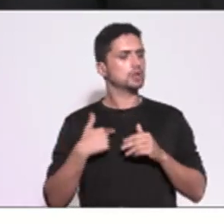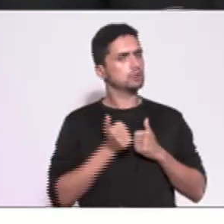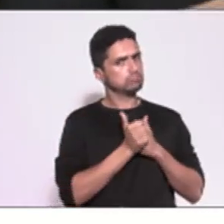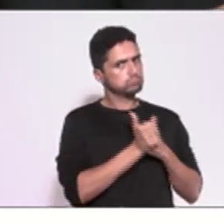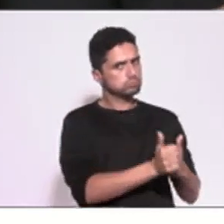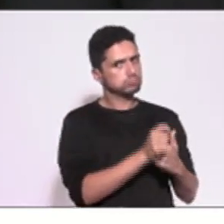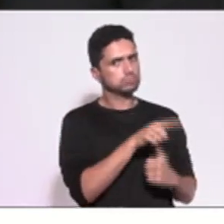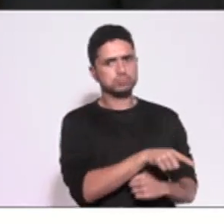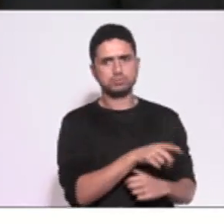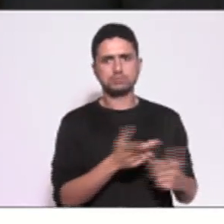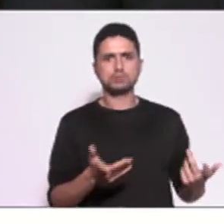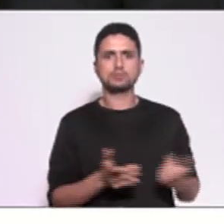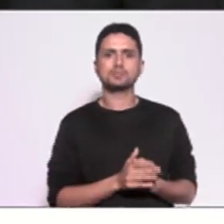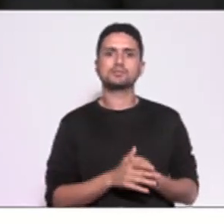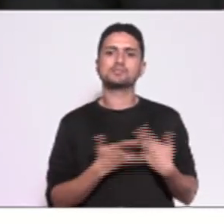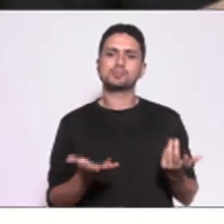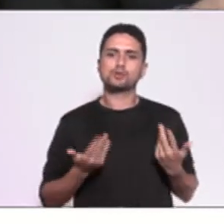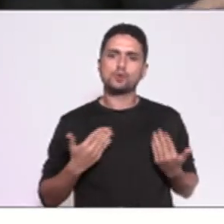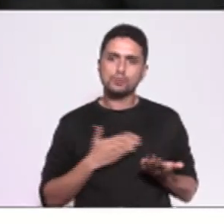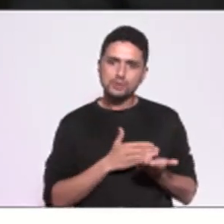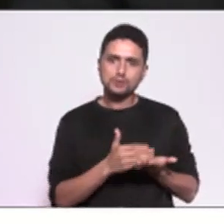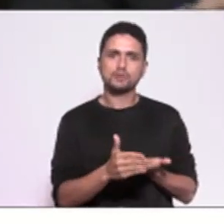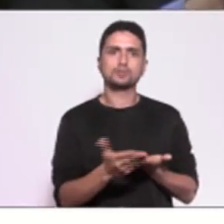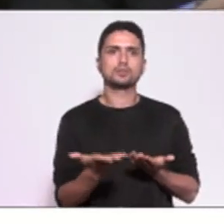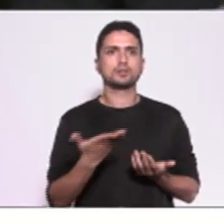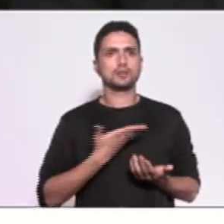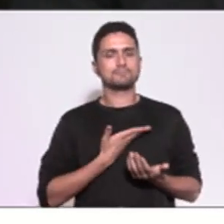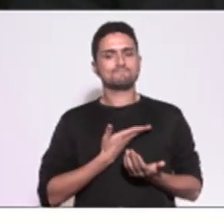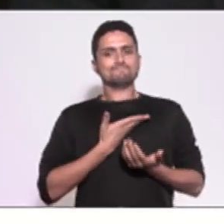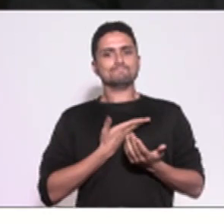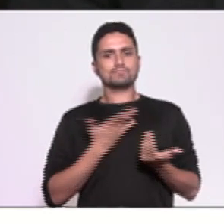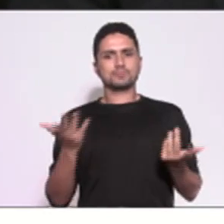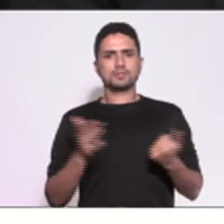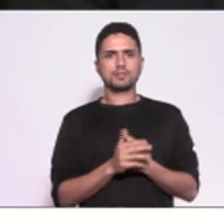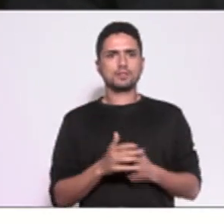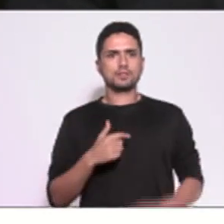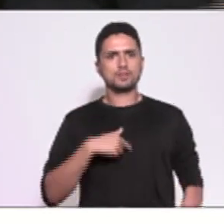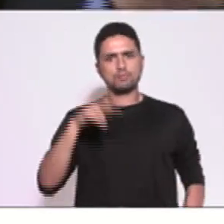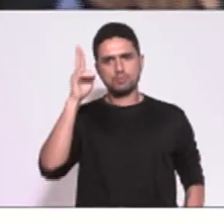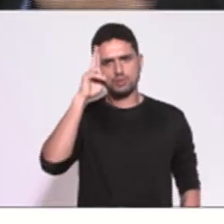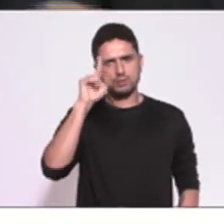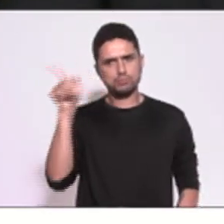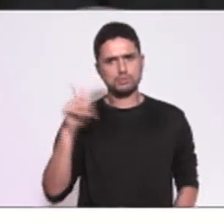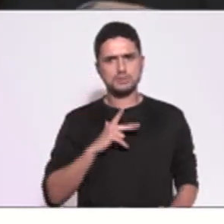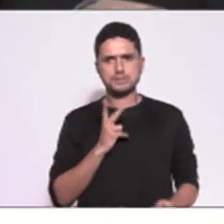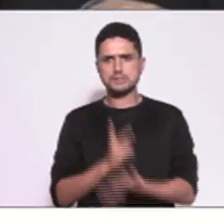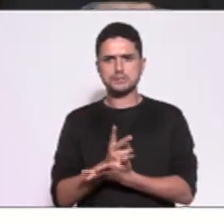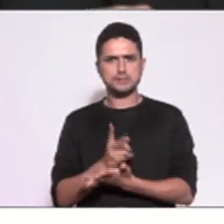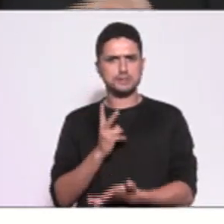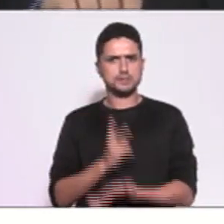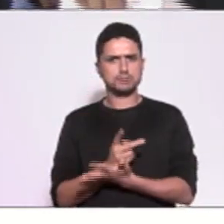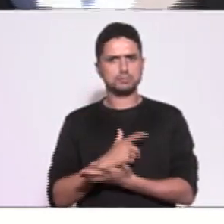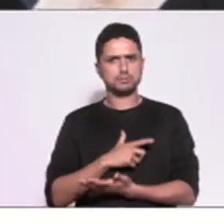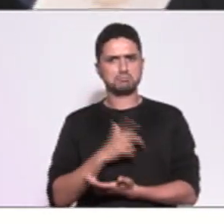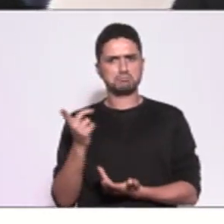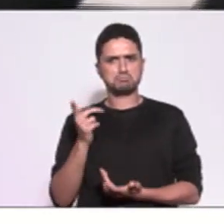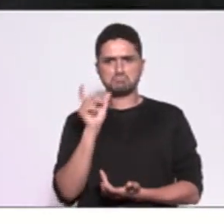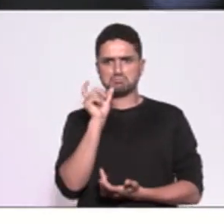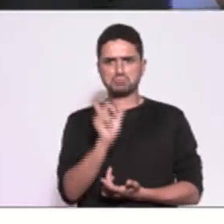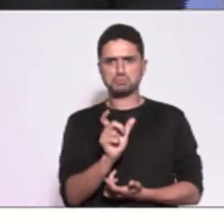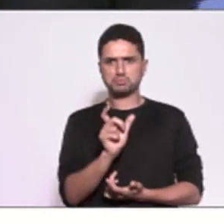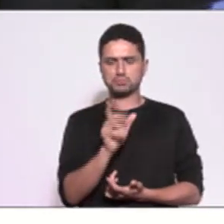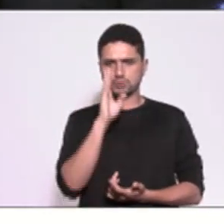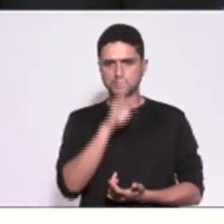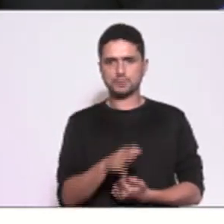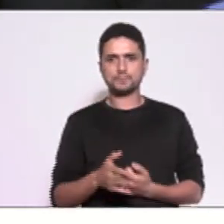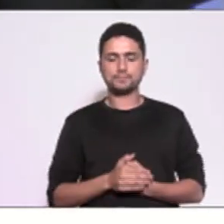para frente nasceu uma grande amizade. E me lembro que ele sempre foi muito direto. Me lembro que quando ele foi se candidatar à reeleição, botaram o